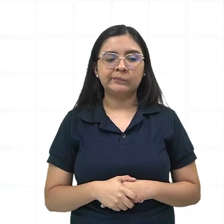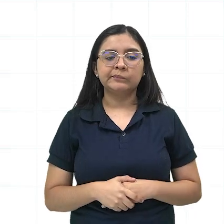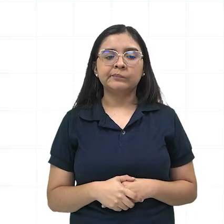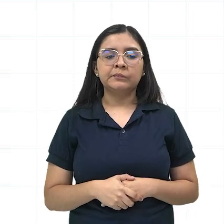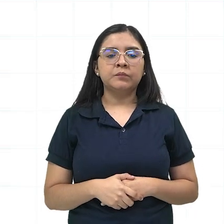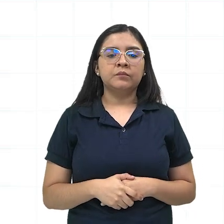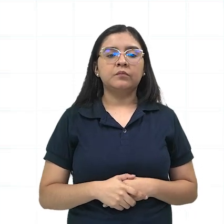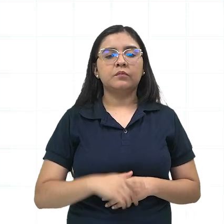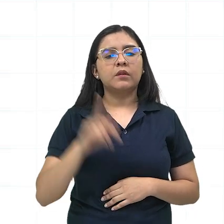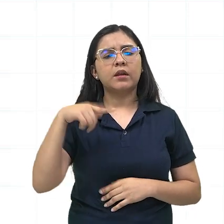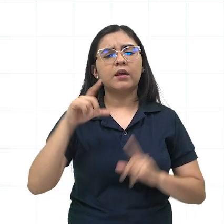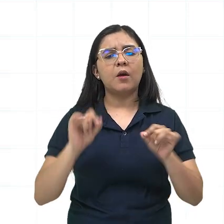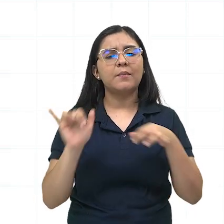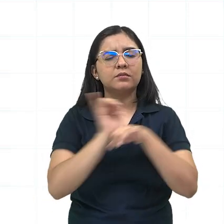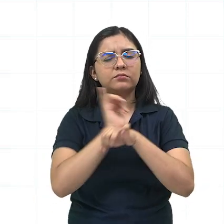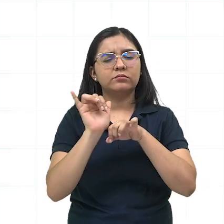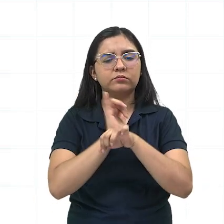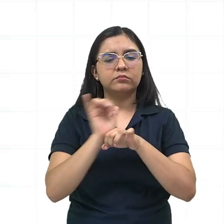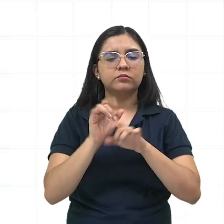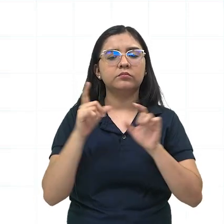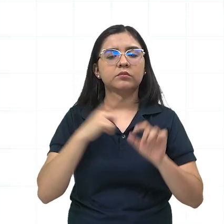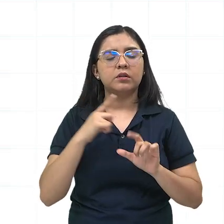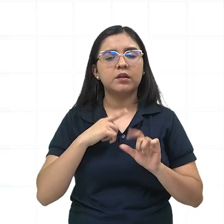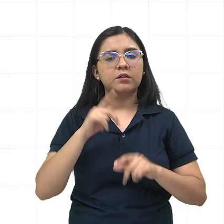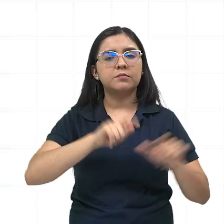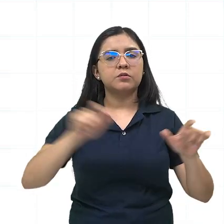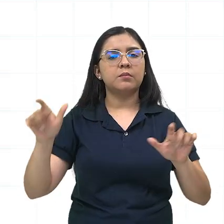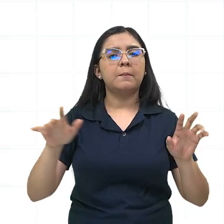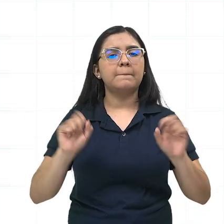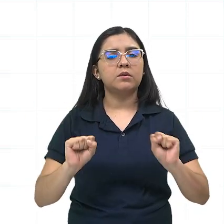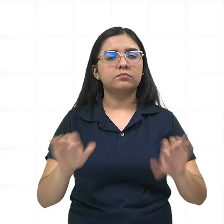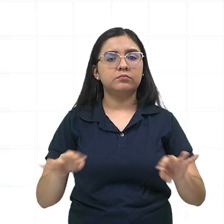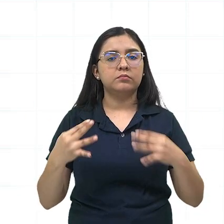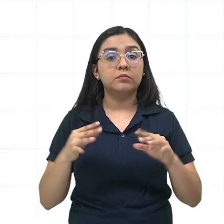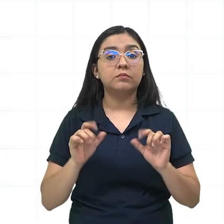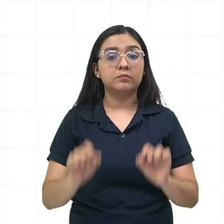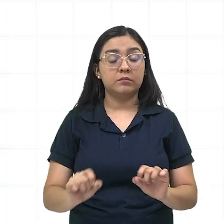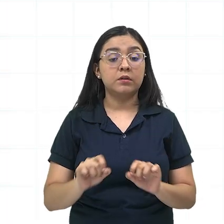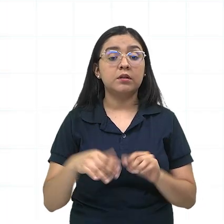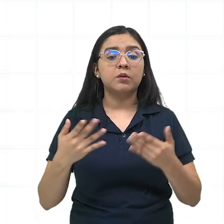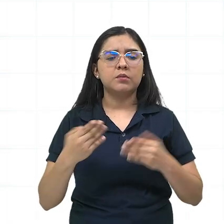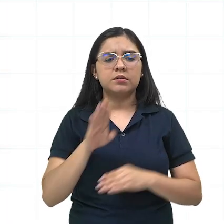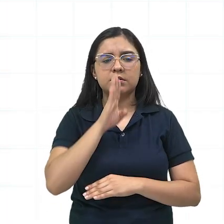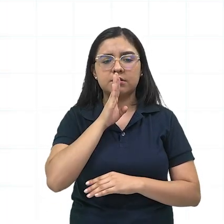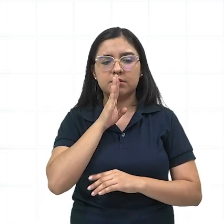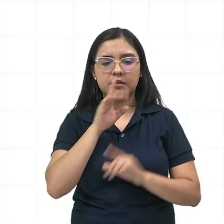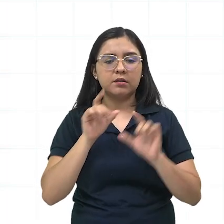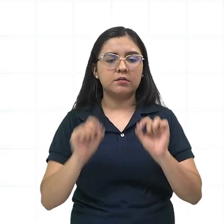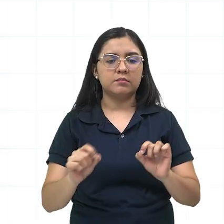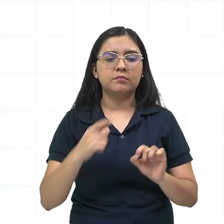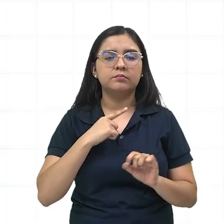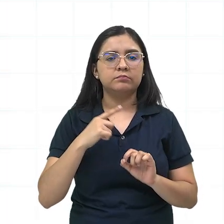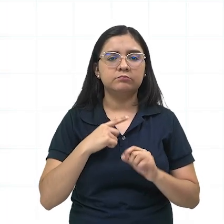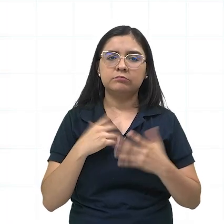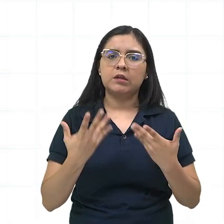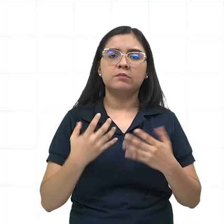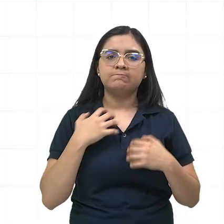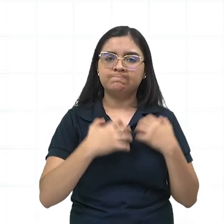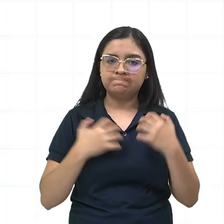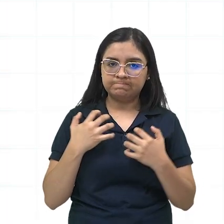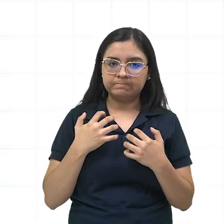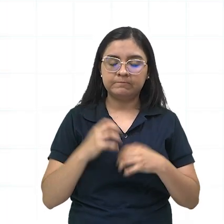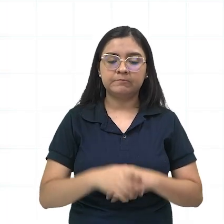desumano, que é uma maneira de ser escutado. Esse silêncio todo me